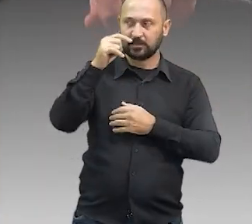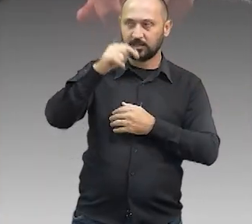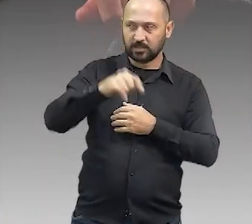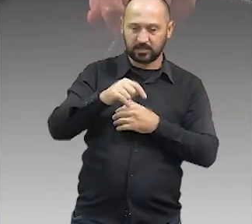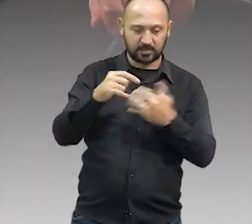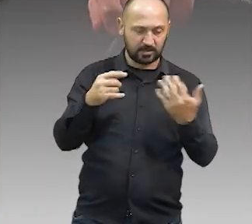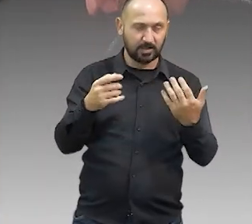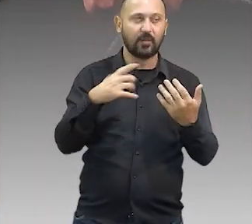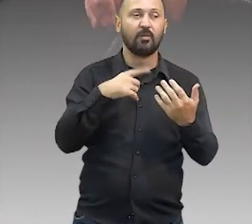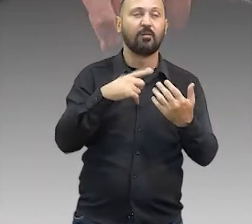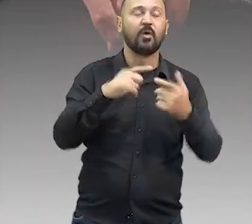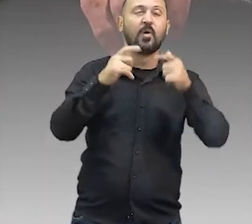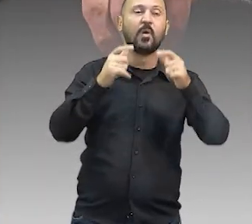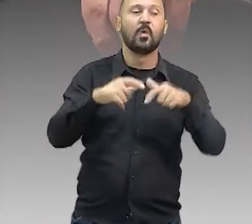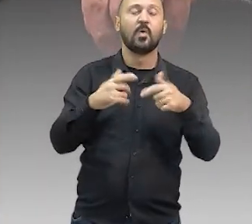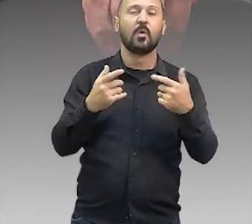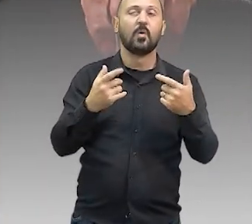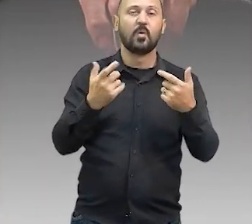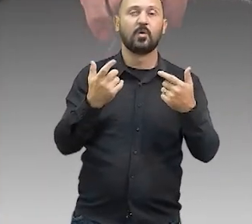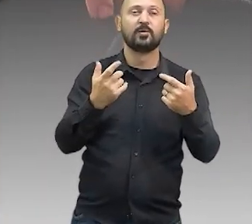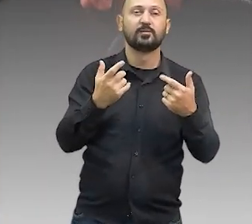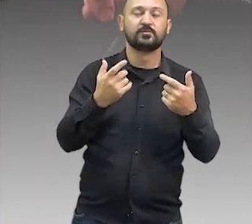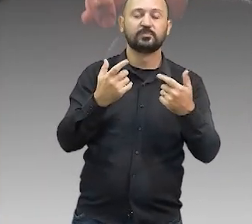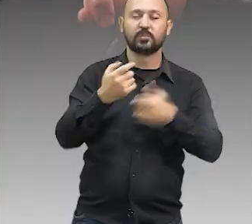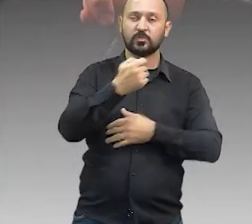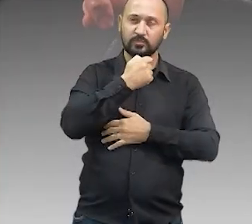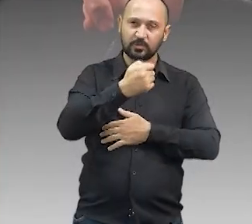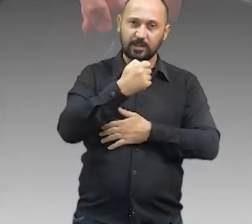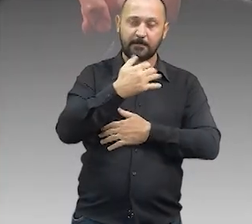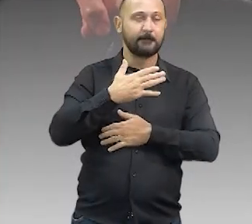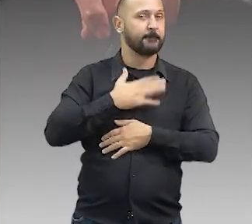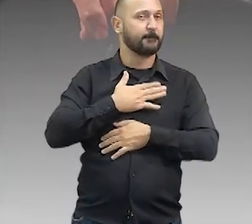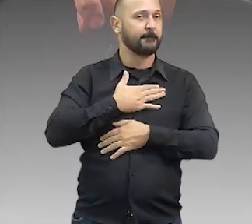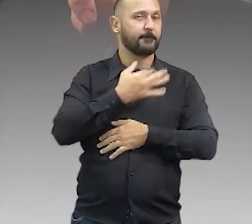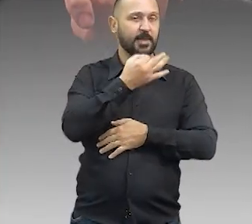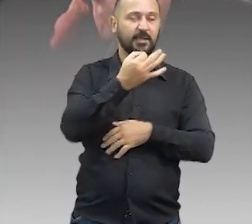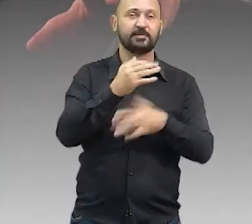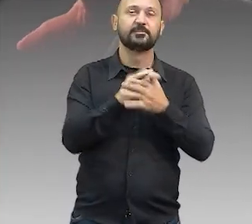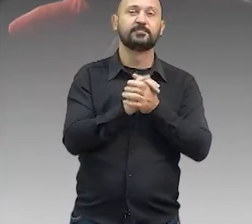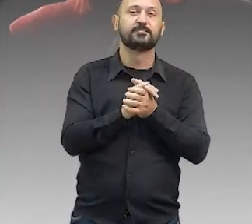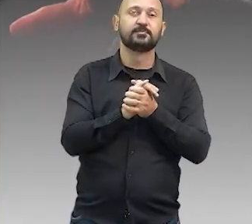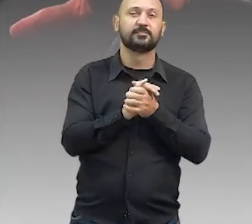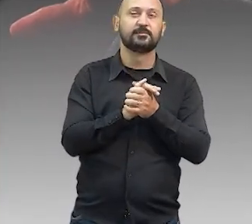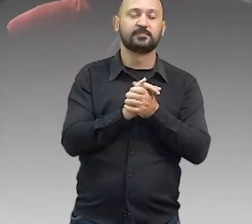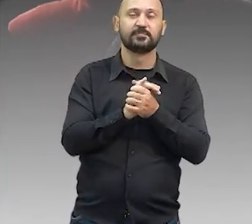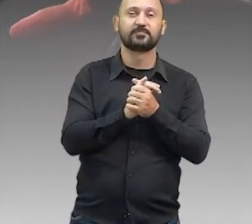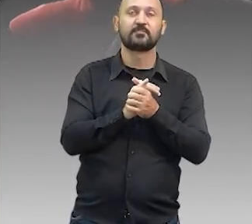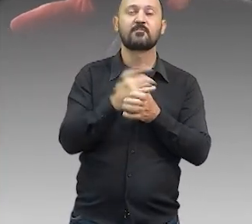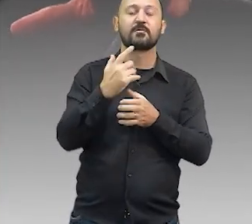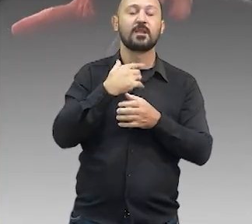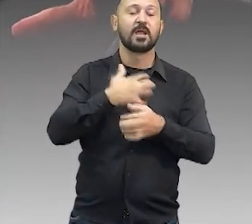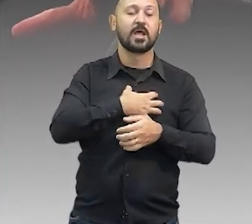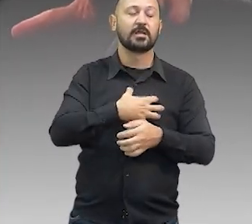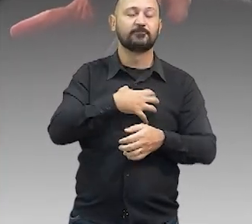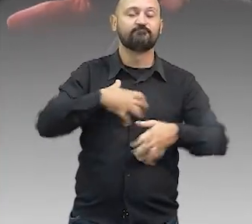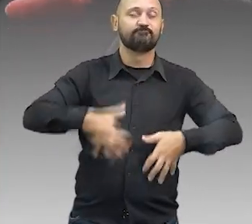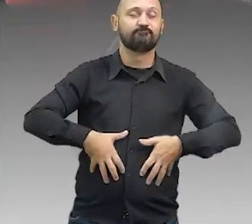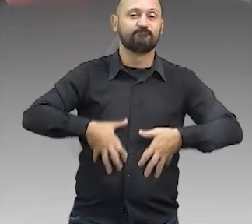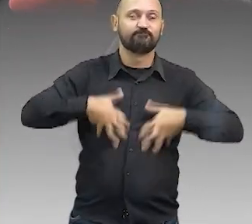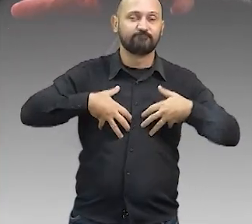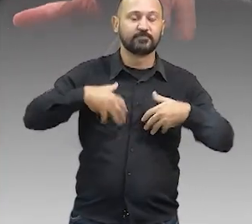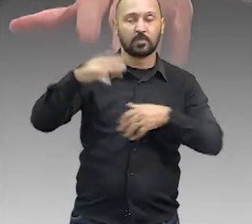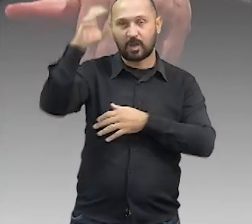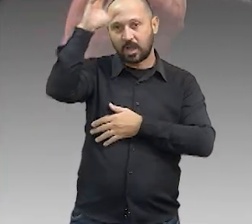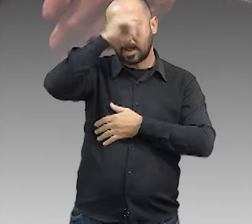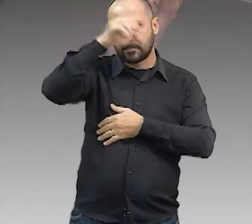ali foi o jornalismo para mim é uma coisa muito empolgante.